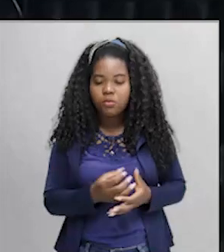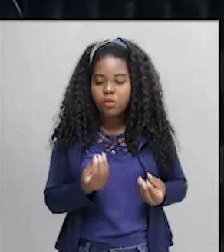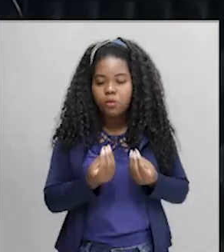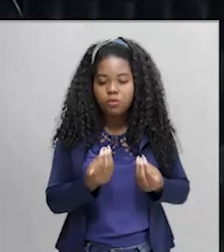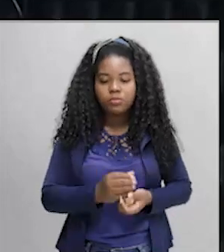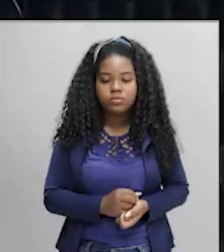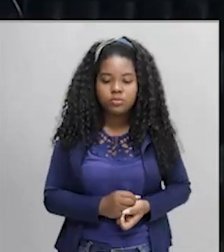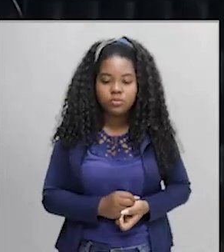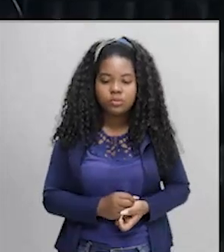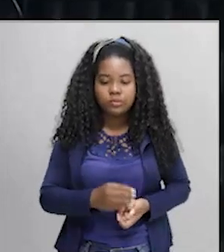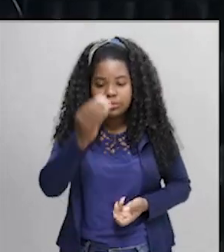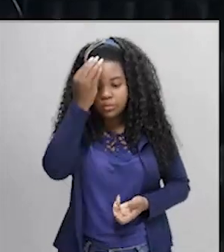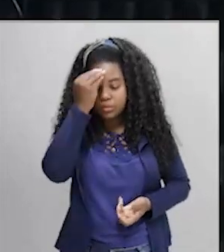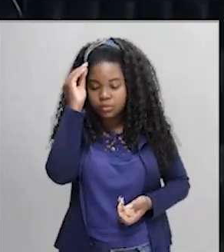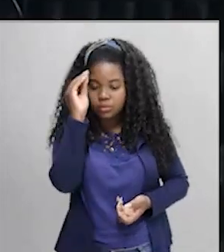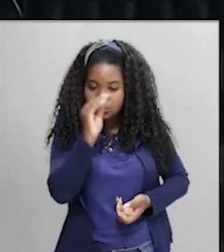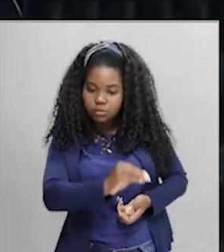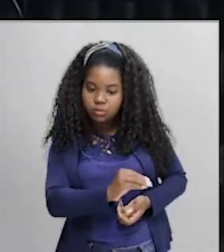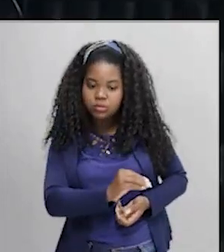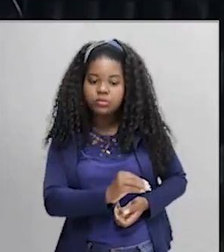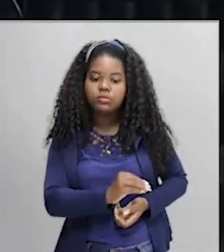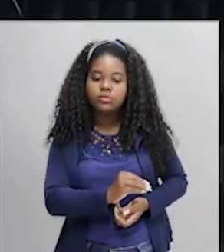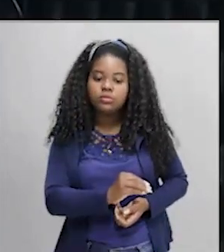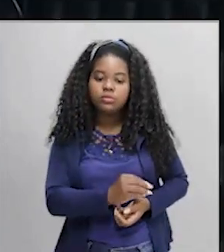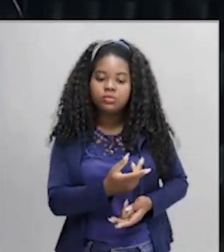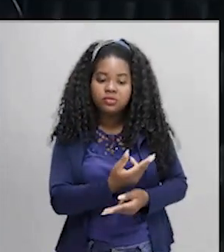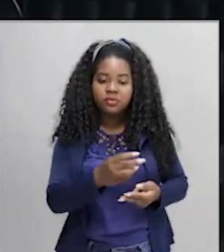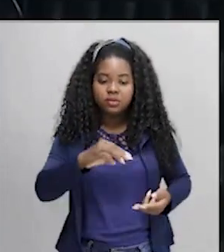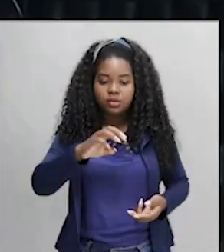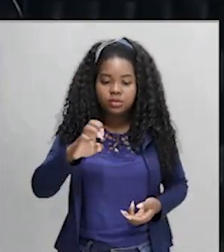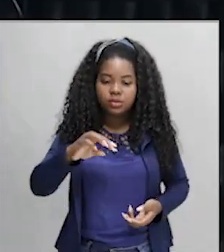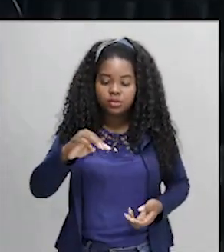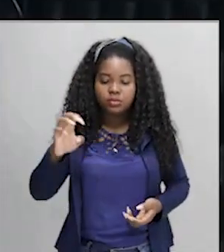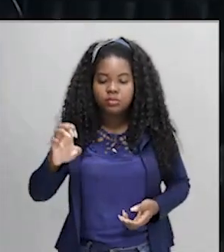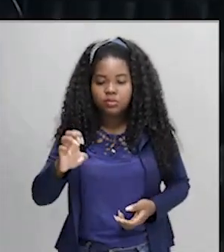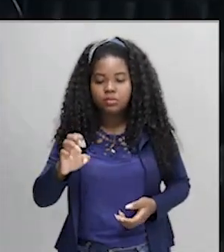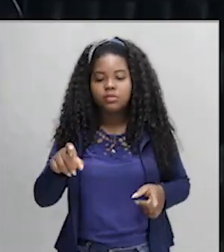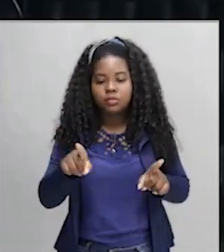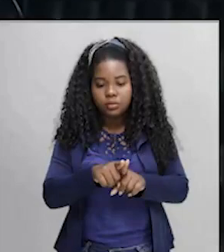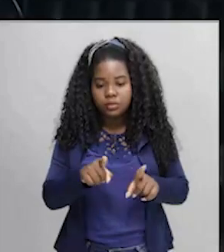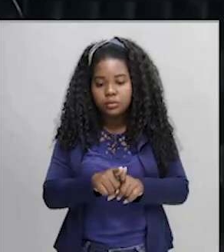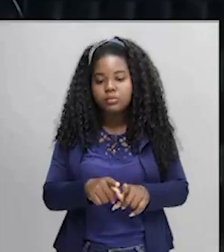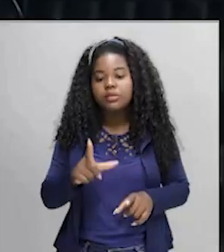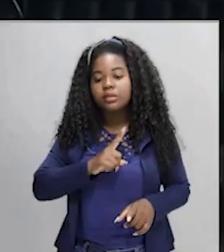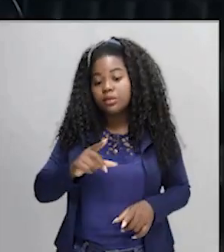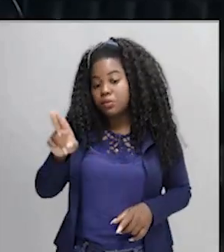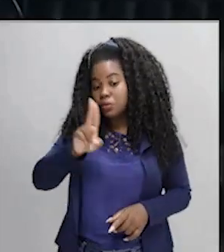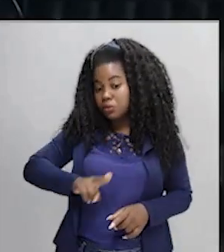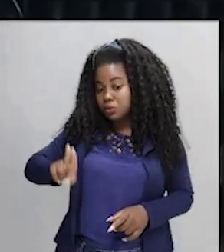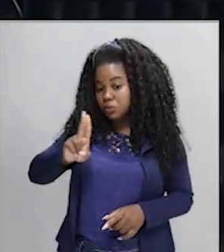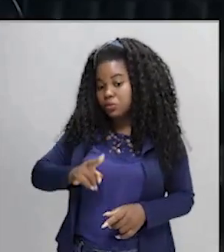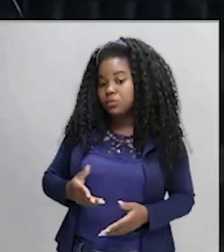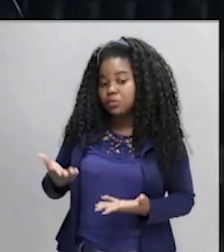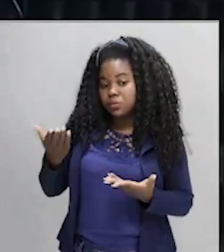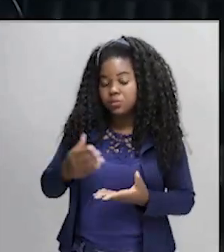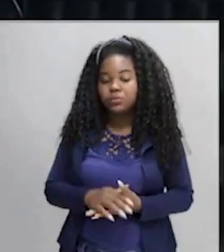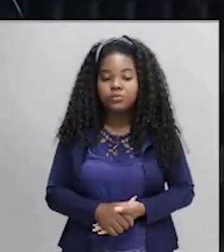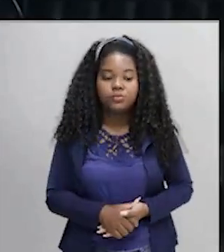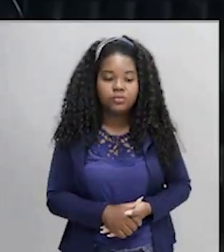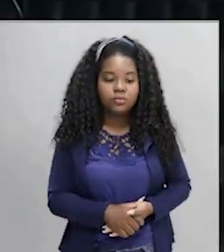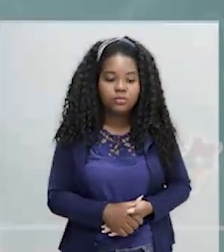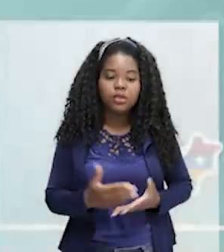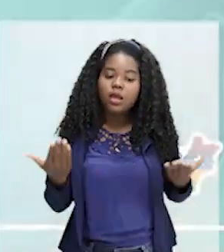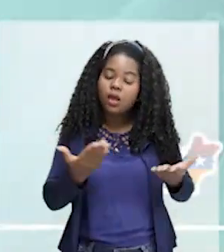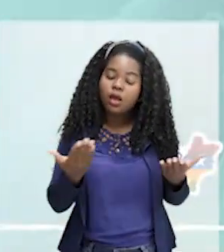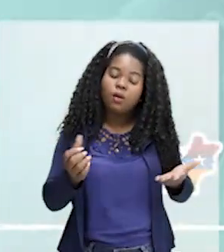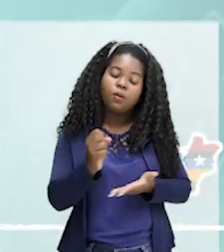é desistir. Muitos memes e cartazes motivacionais com essa expressão, never give up, nunca desista.